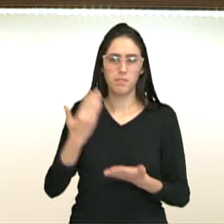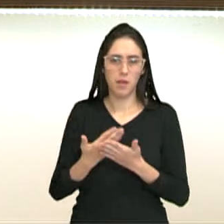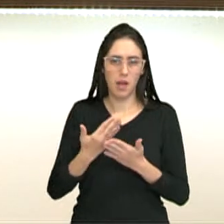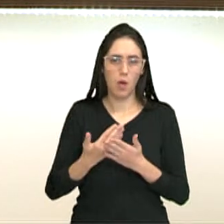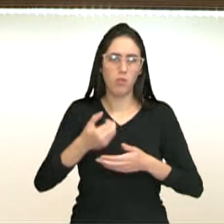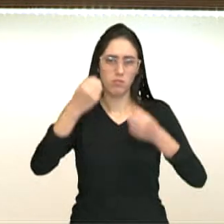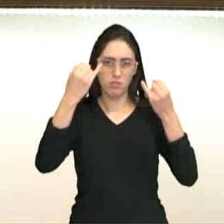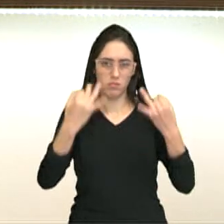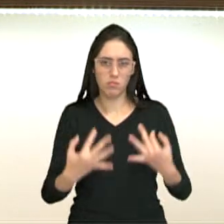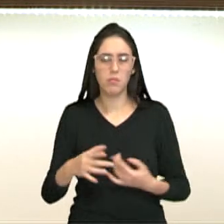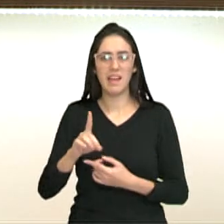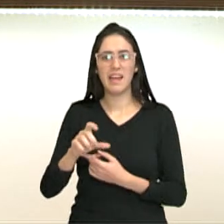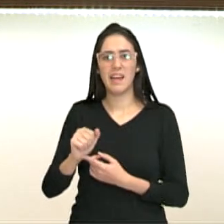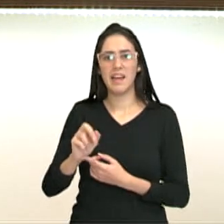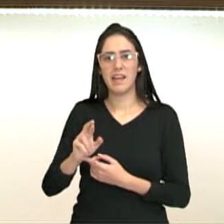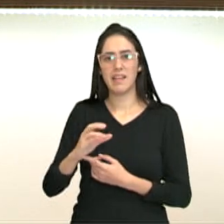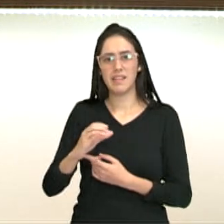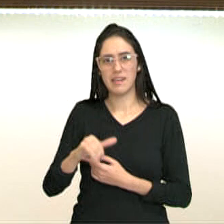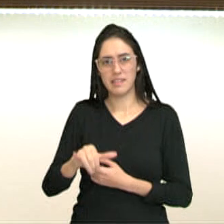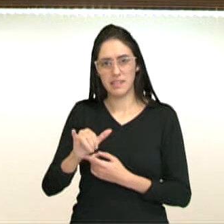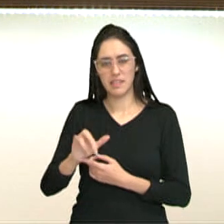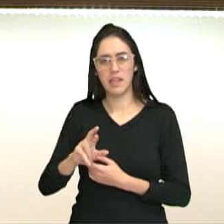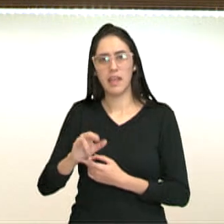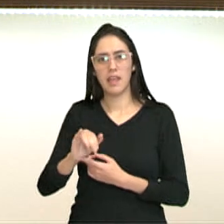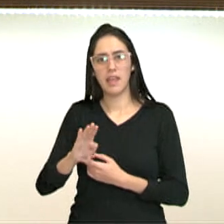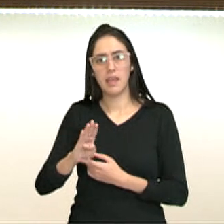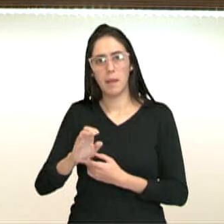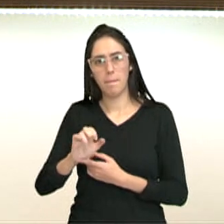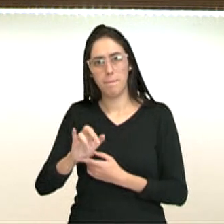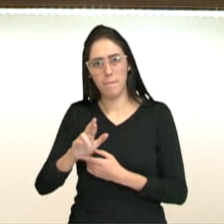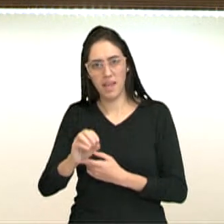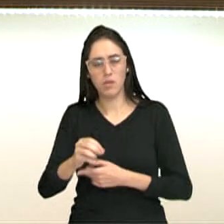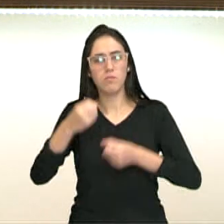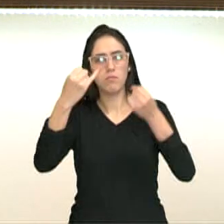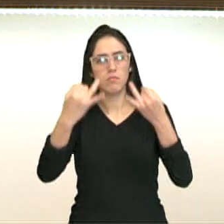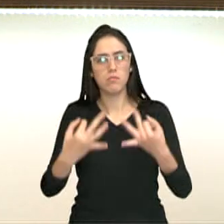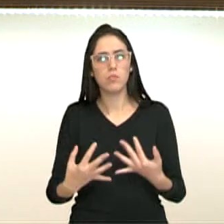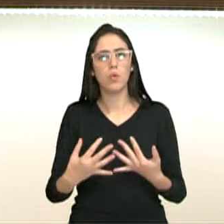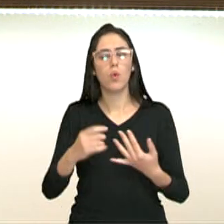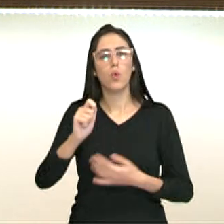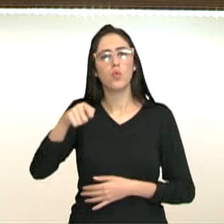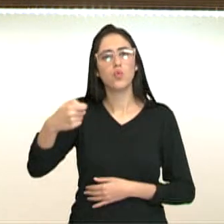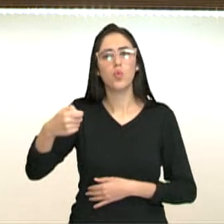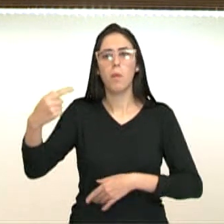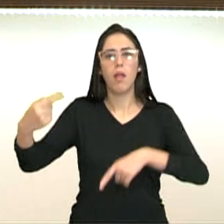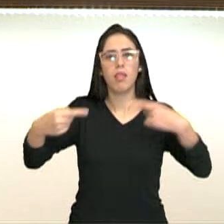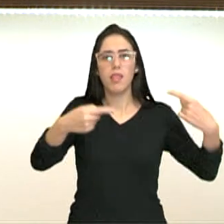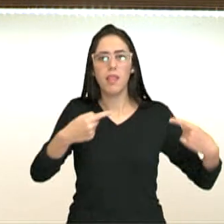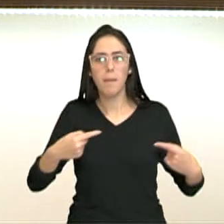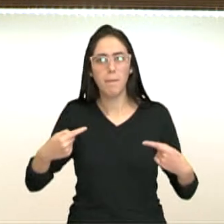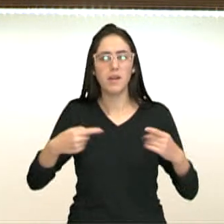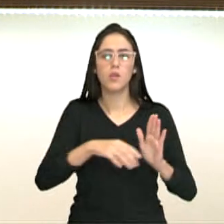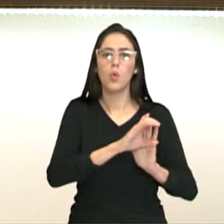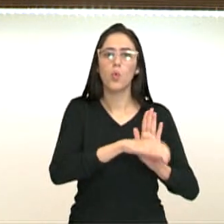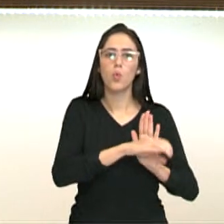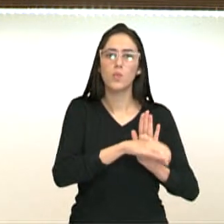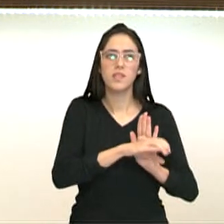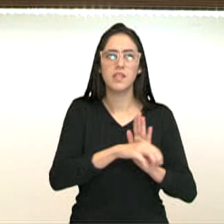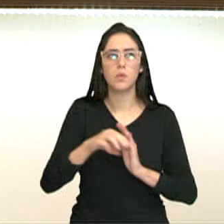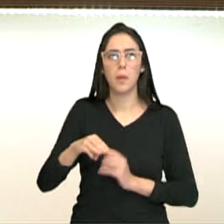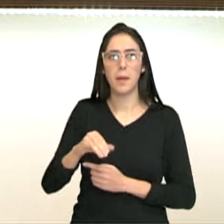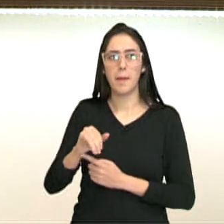forma mais detalhada a respeito da construção e o debate sobre o conceito de